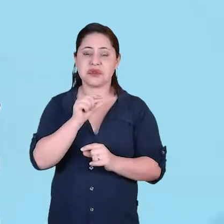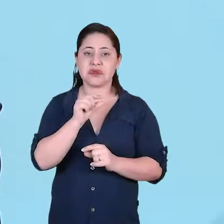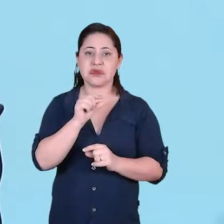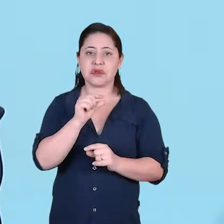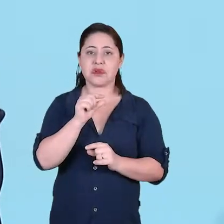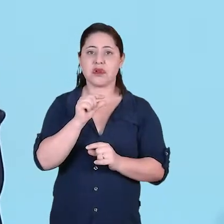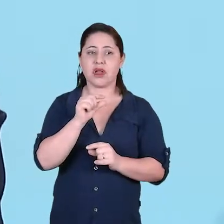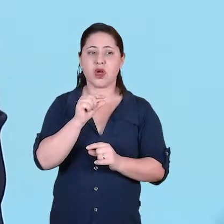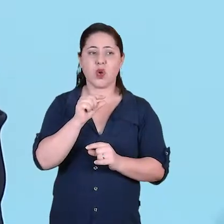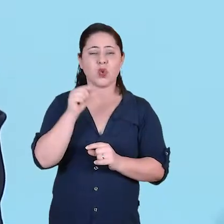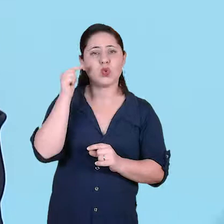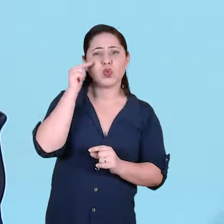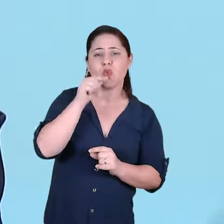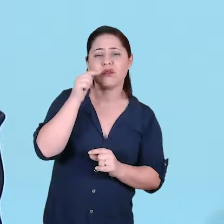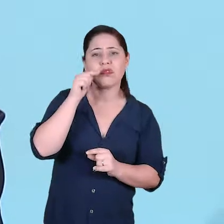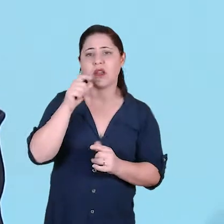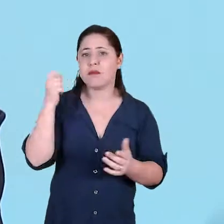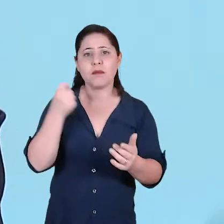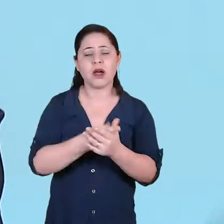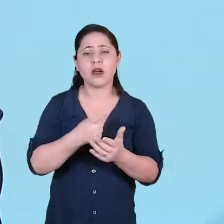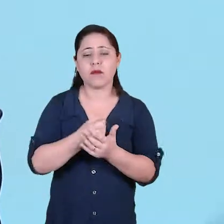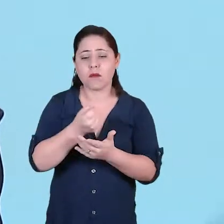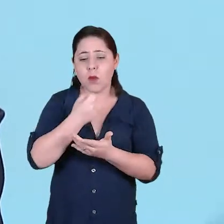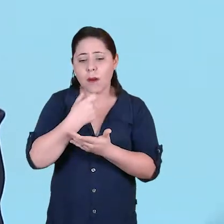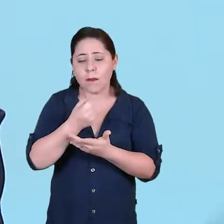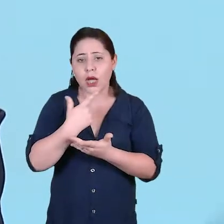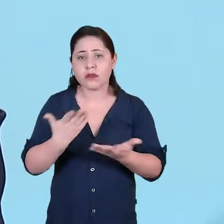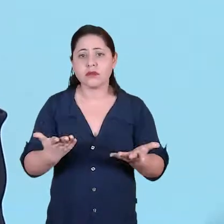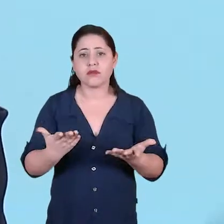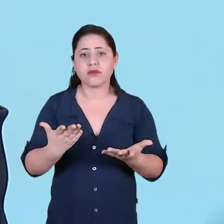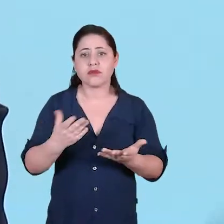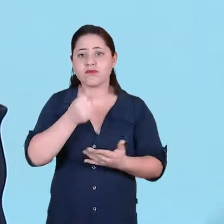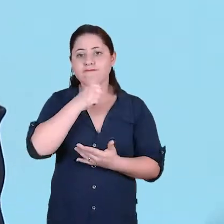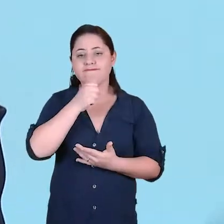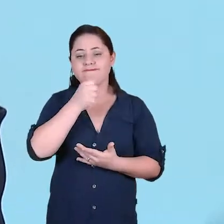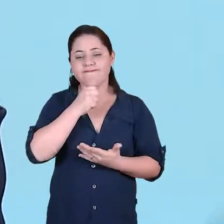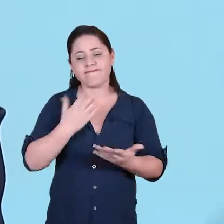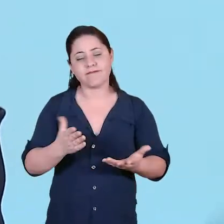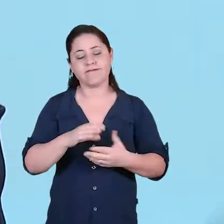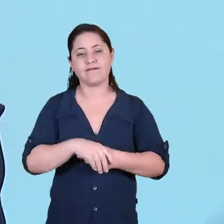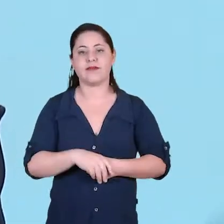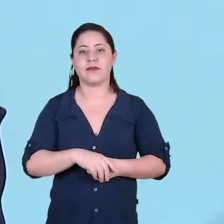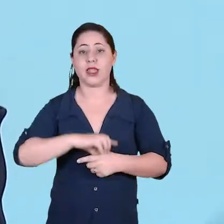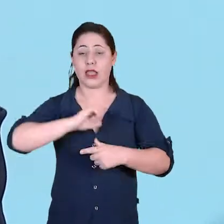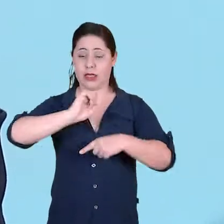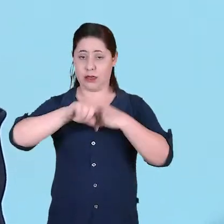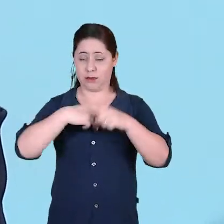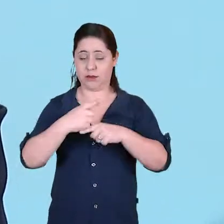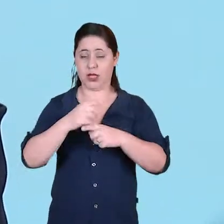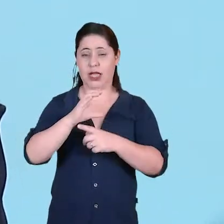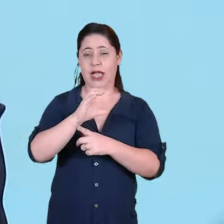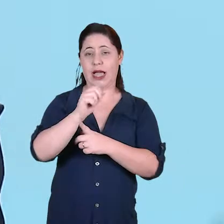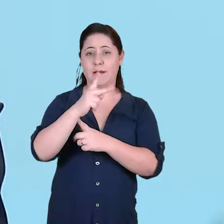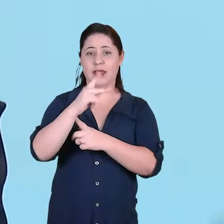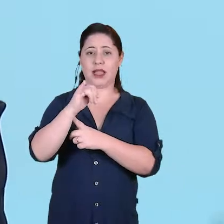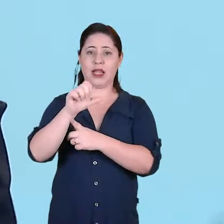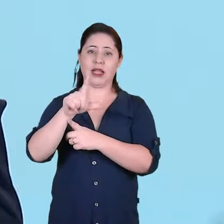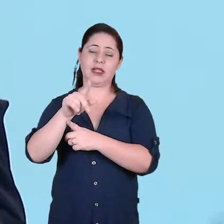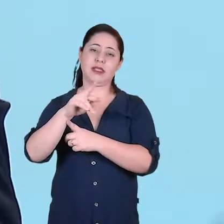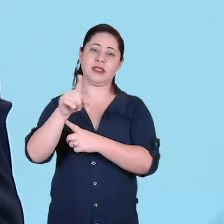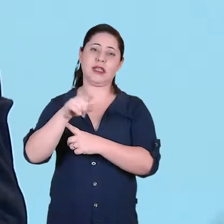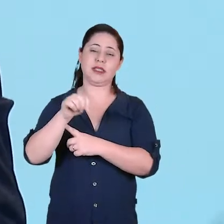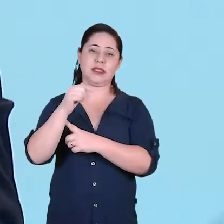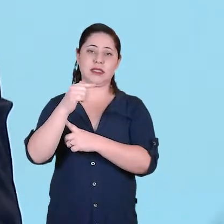para custear os seus medicamentos, né, os seus remédios na velhice. Então, o sistema de capitalização é aquele